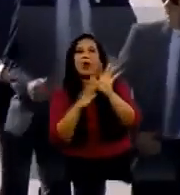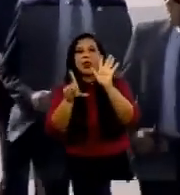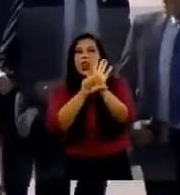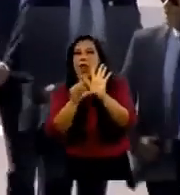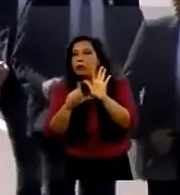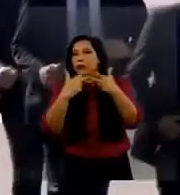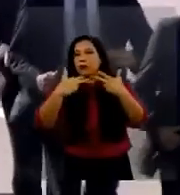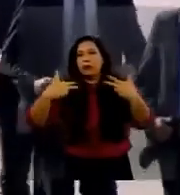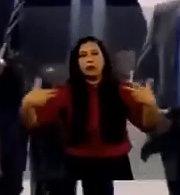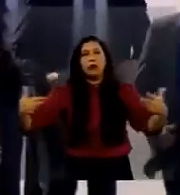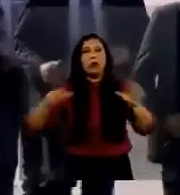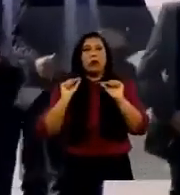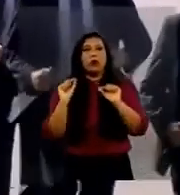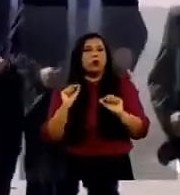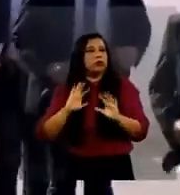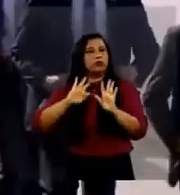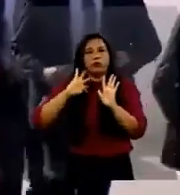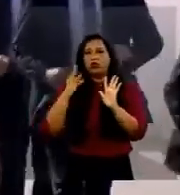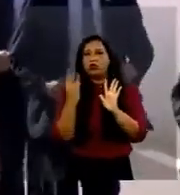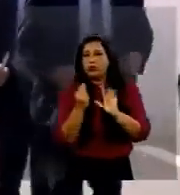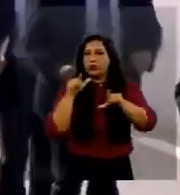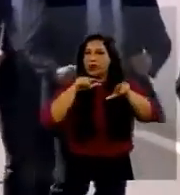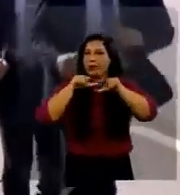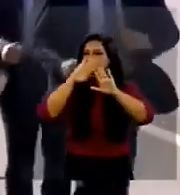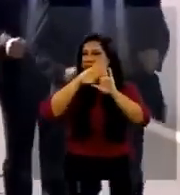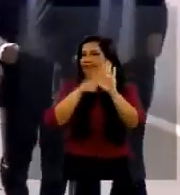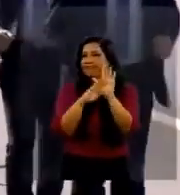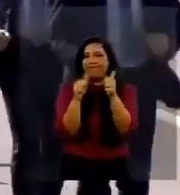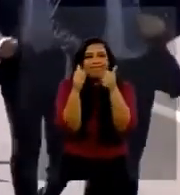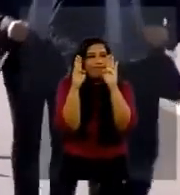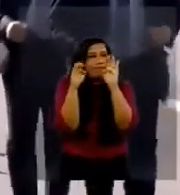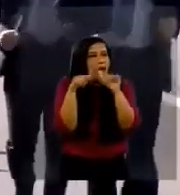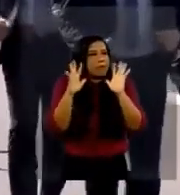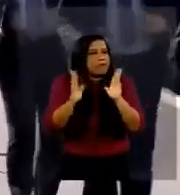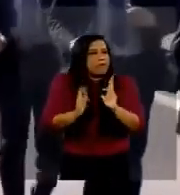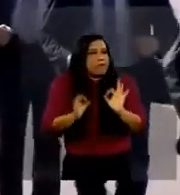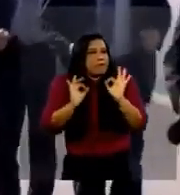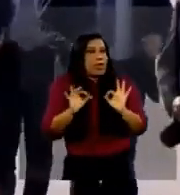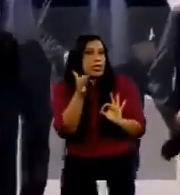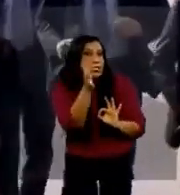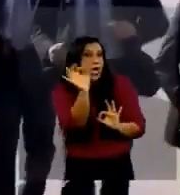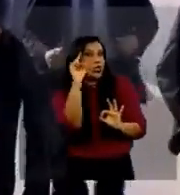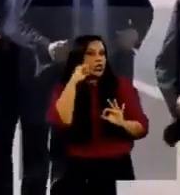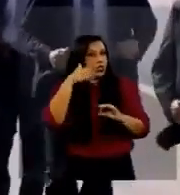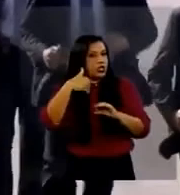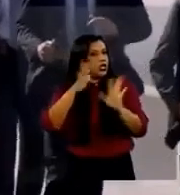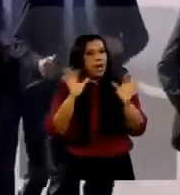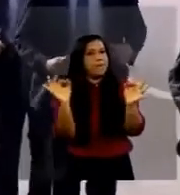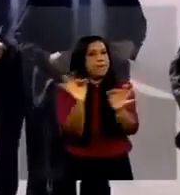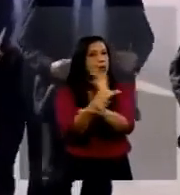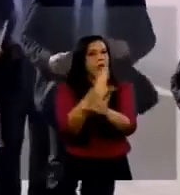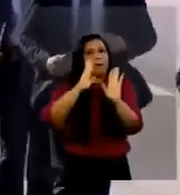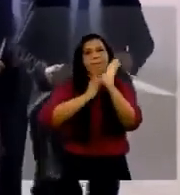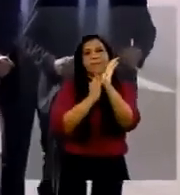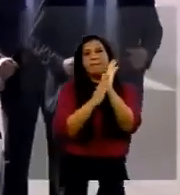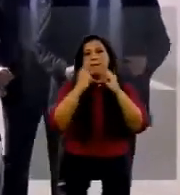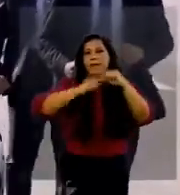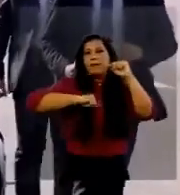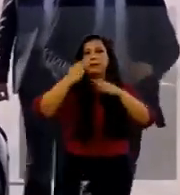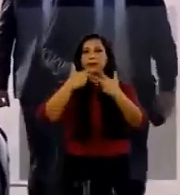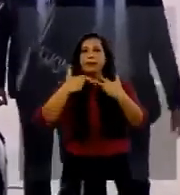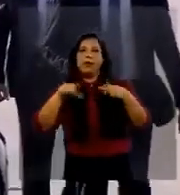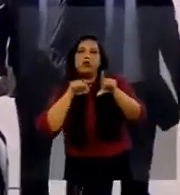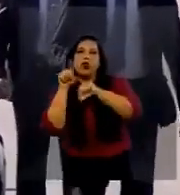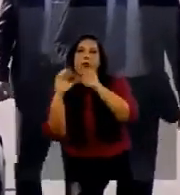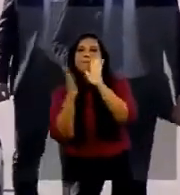legislativas, ou seja, um cronograma para os próximos 100 dias, também com a escolha de